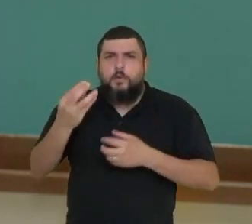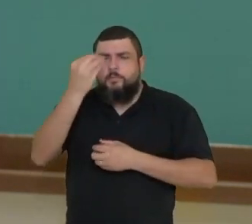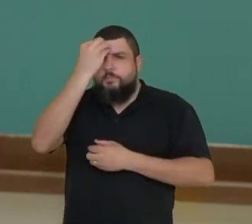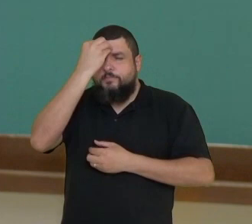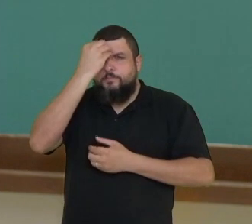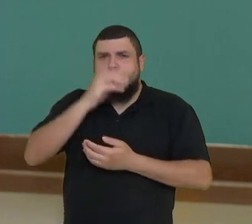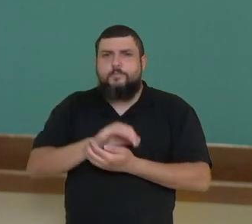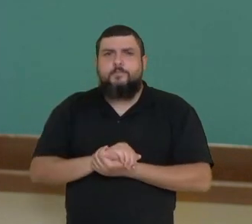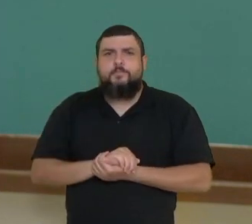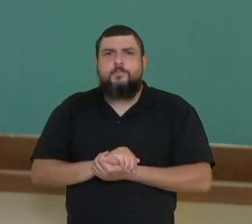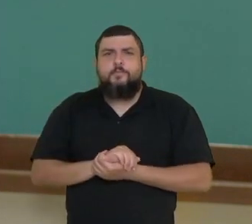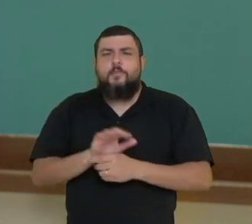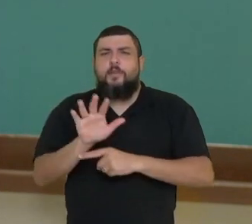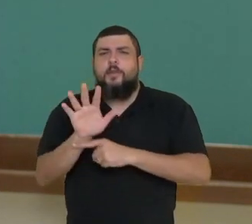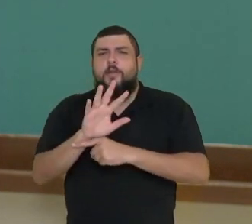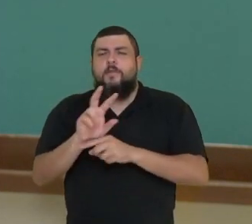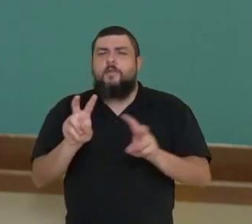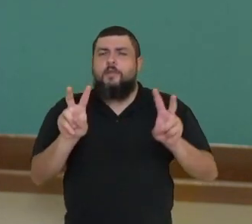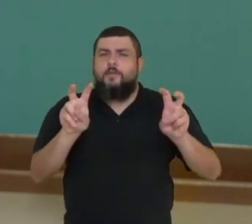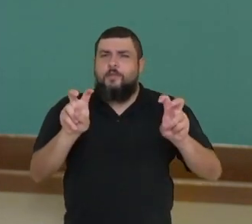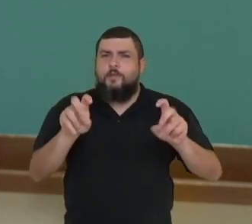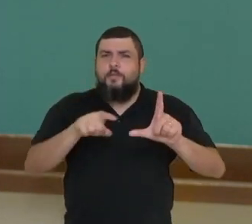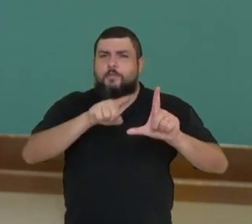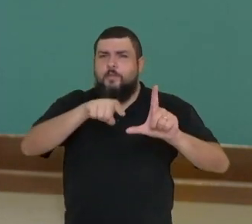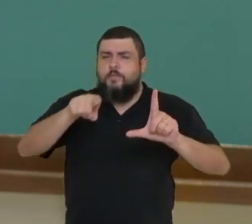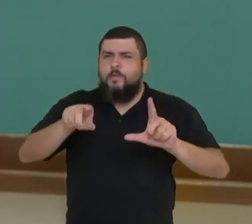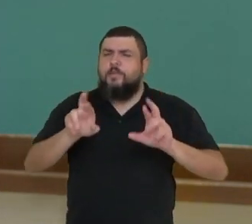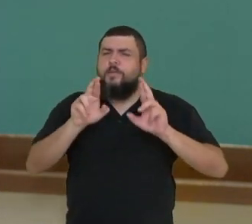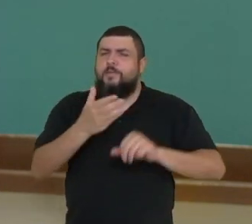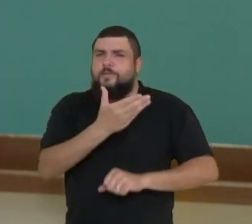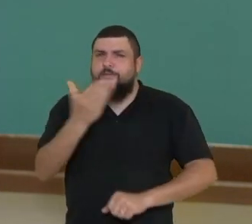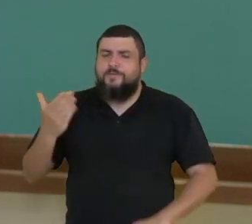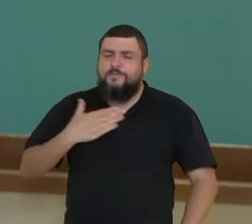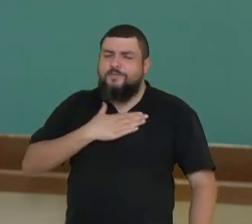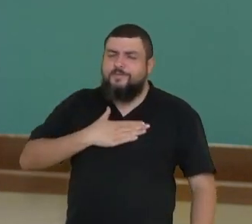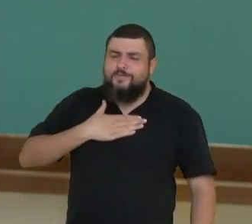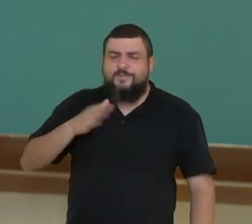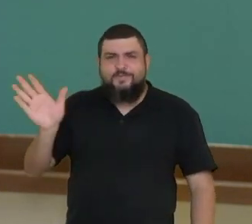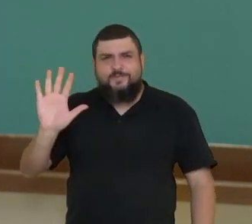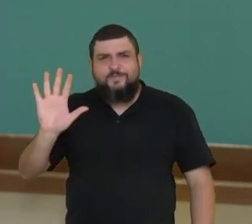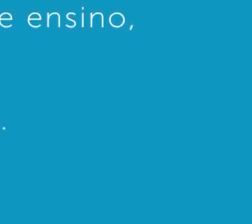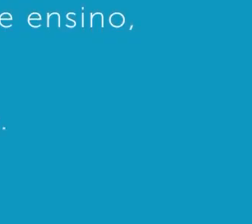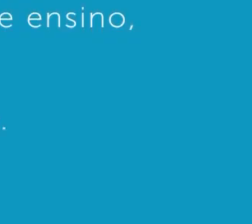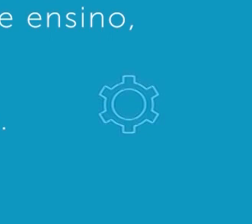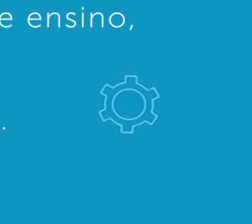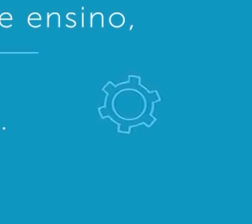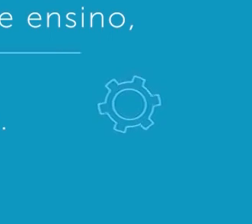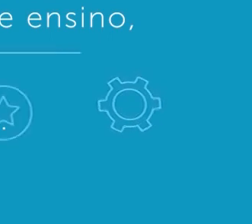Neste vídeo falamos sobre gráfico. Espero que vocês tenham gostado e até breve.